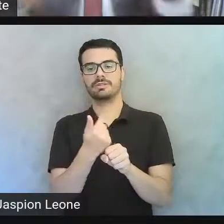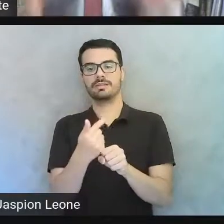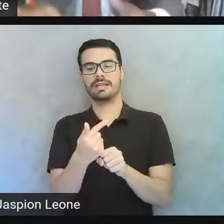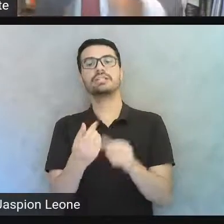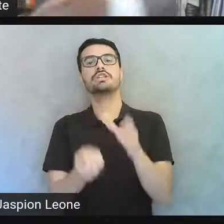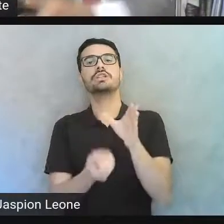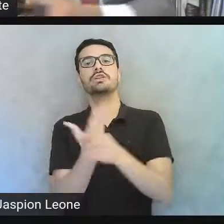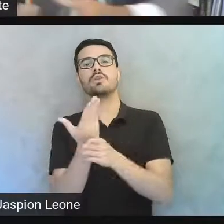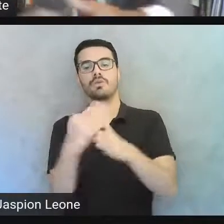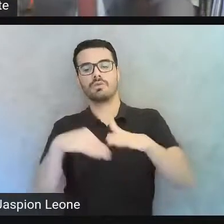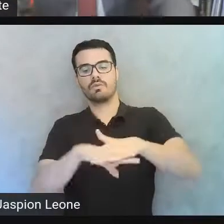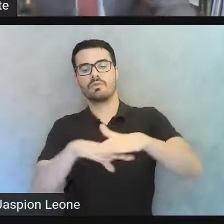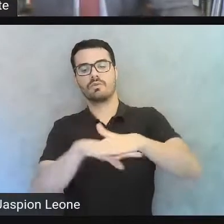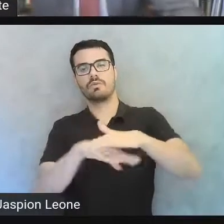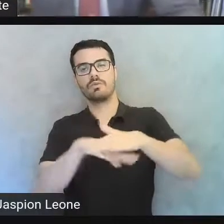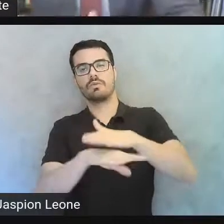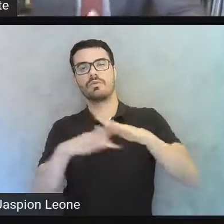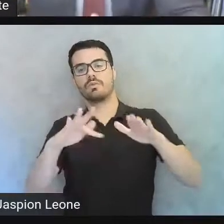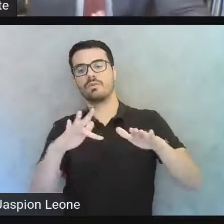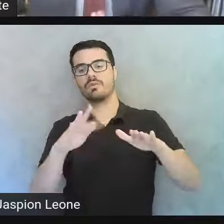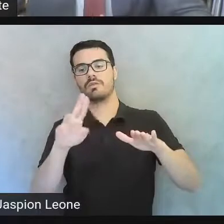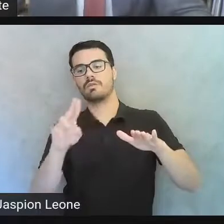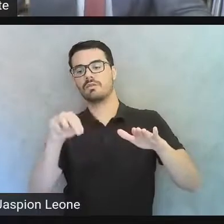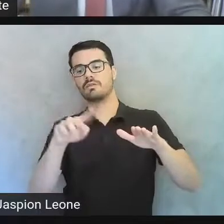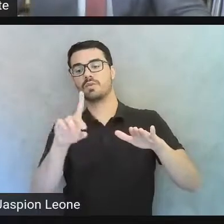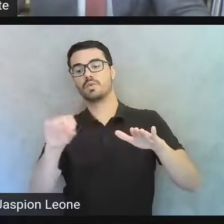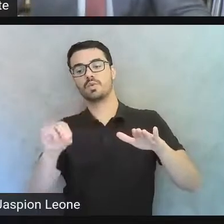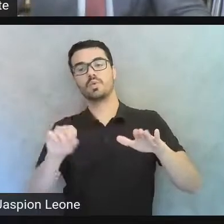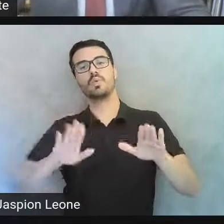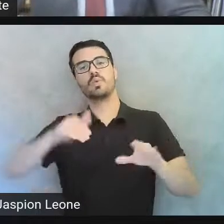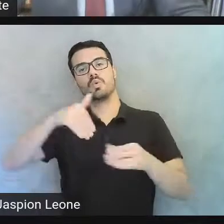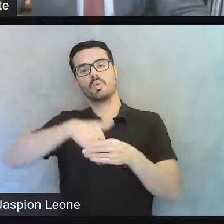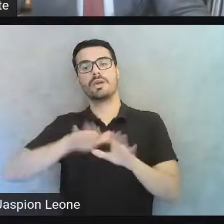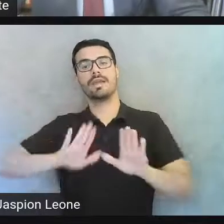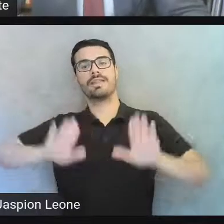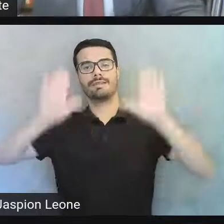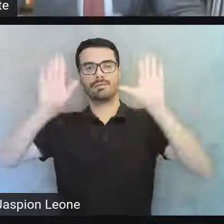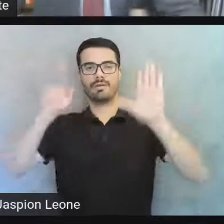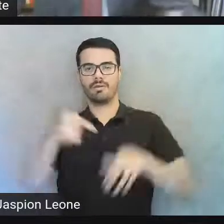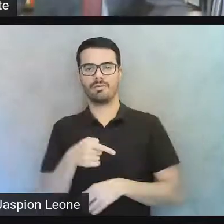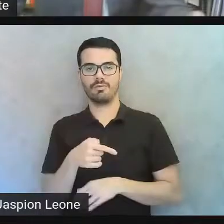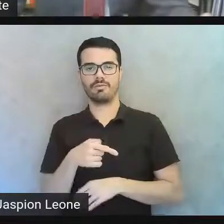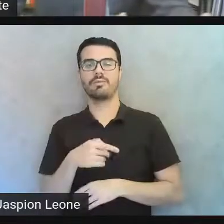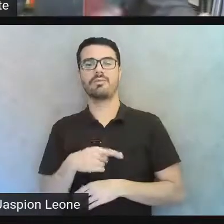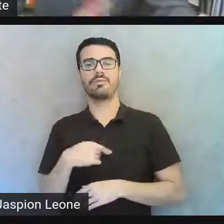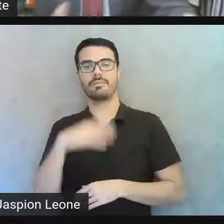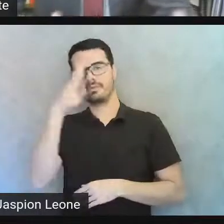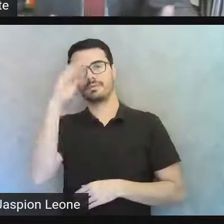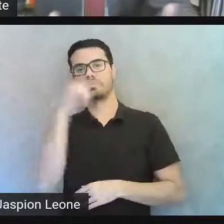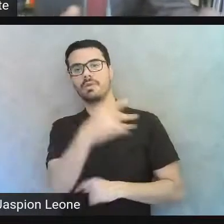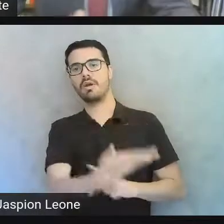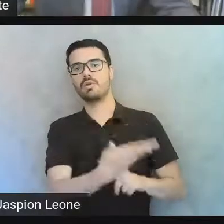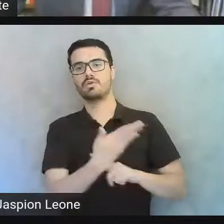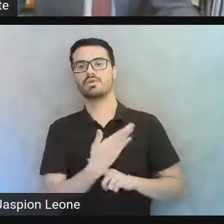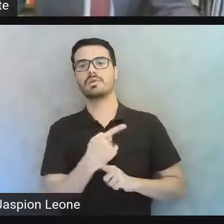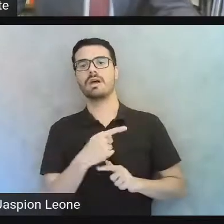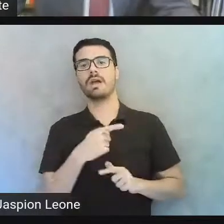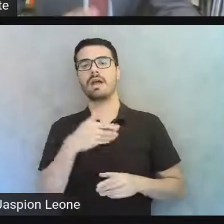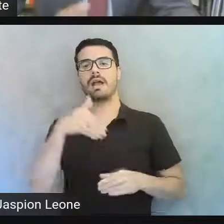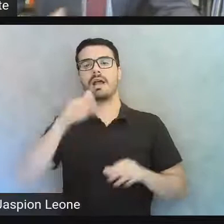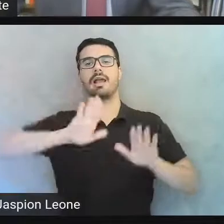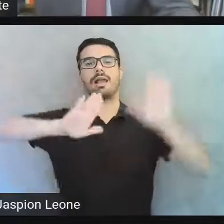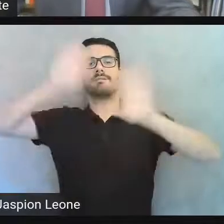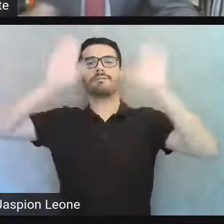com a finalidade específica de financiamento das campanhas eleitorais. Bom, nós temos idas e